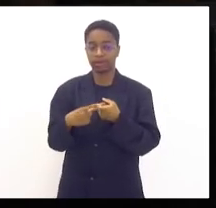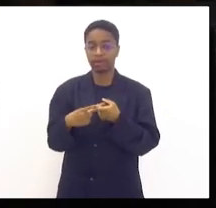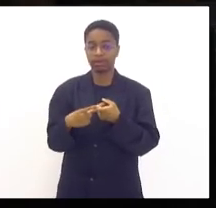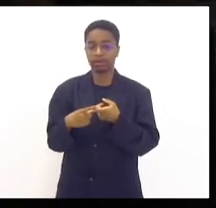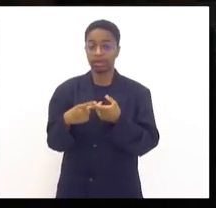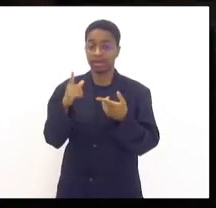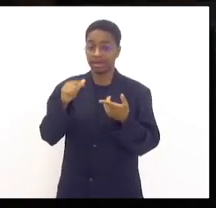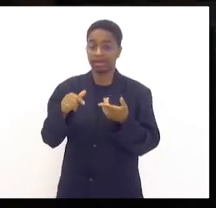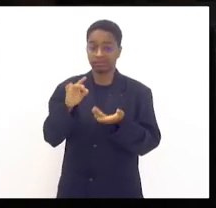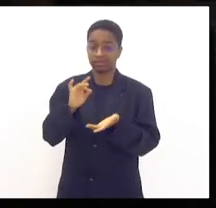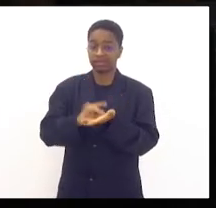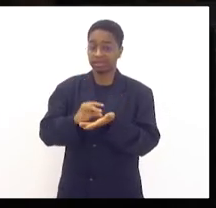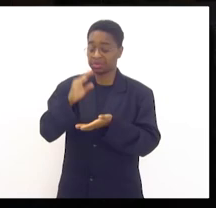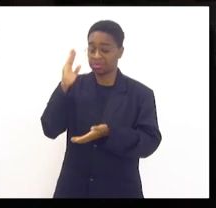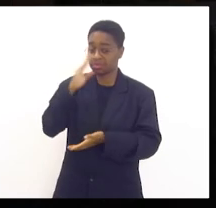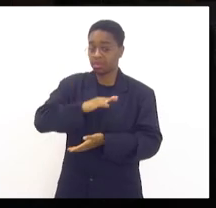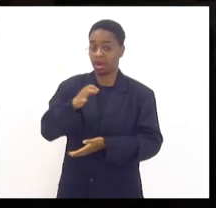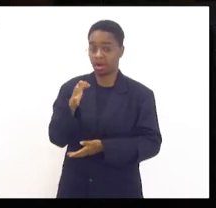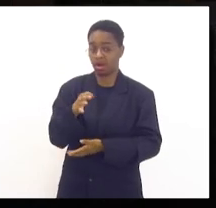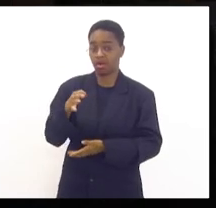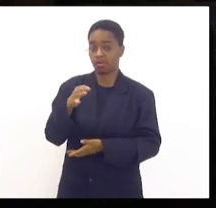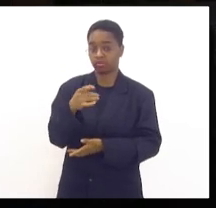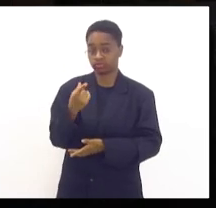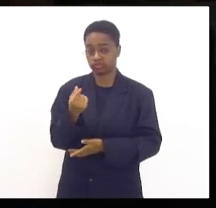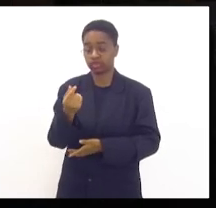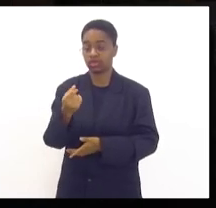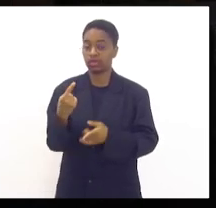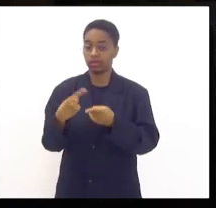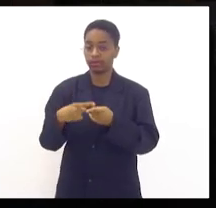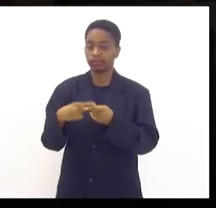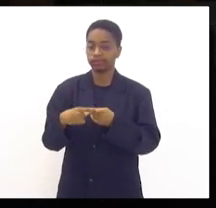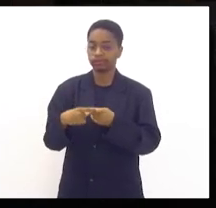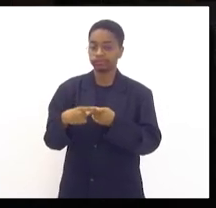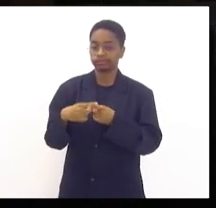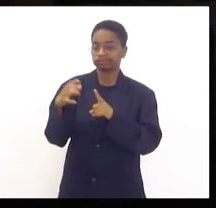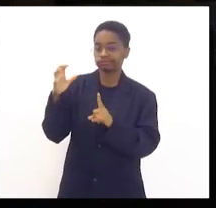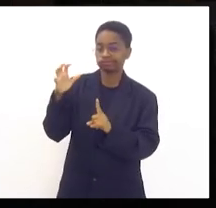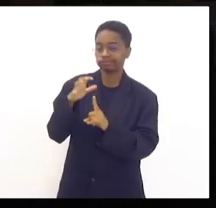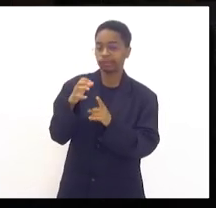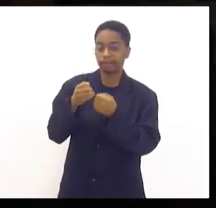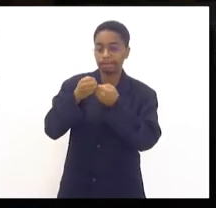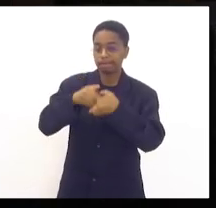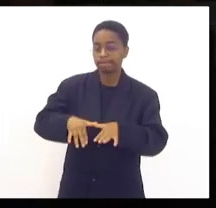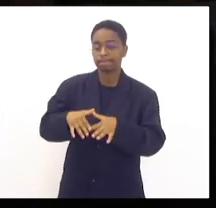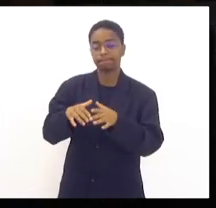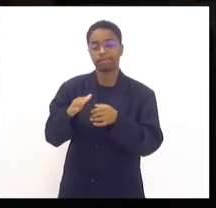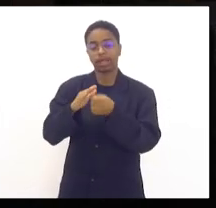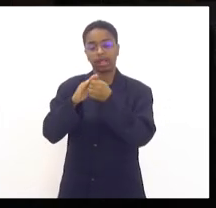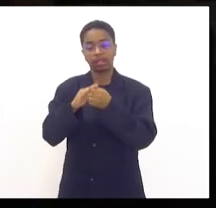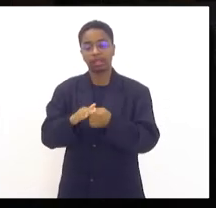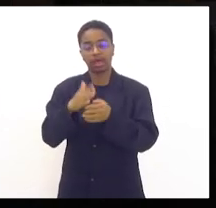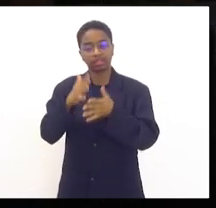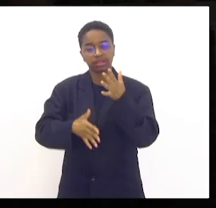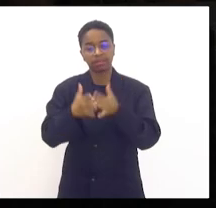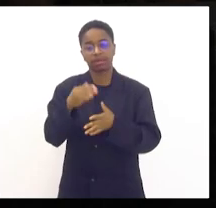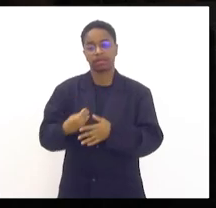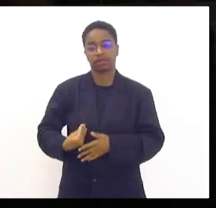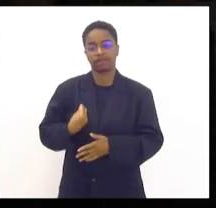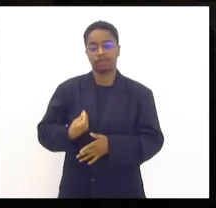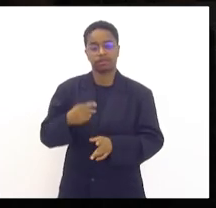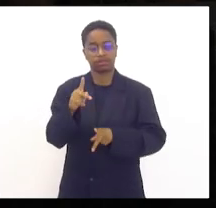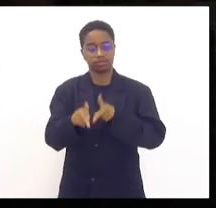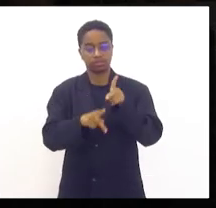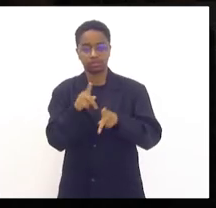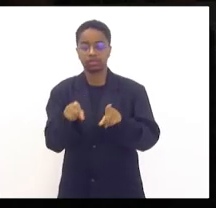moeda. E isso é um tormento para a vida do cidadão, isso é